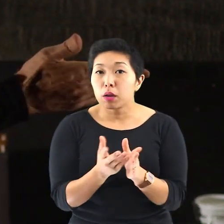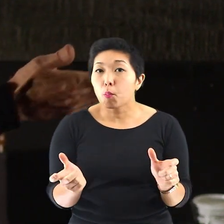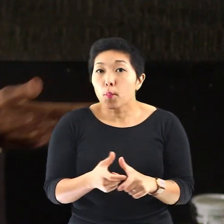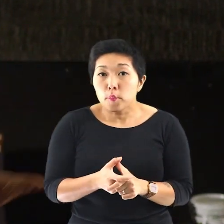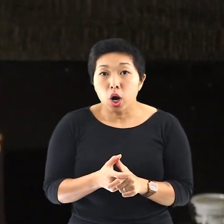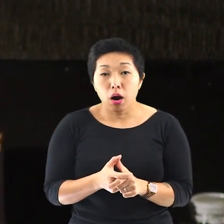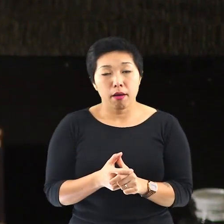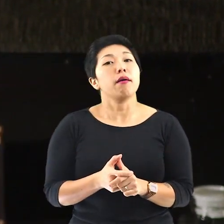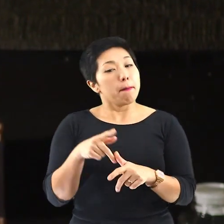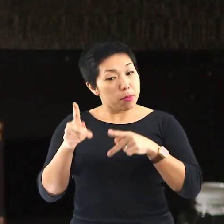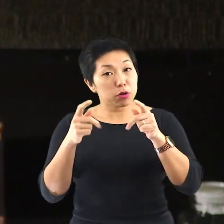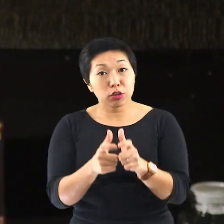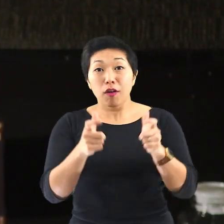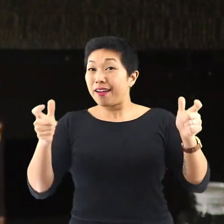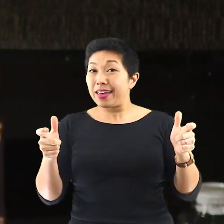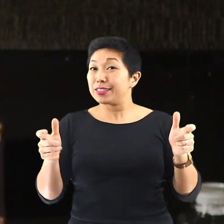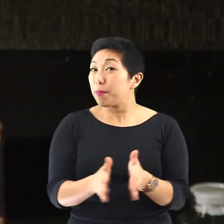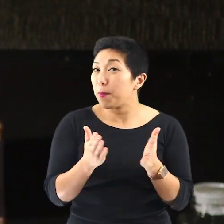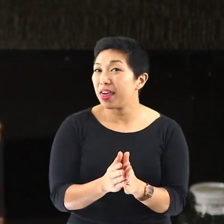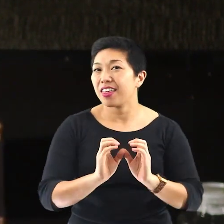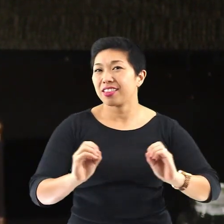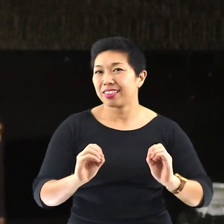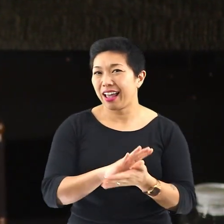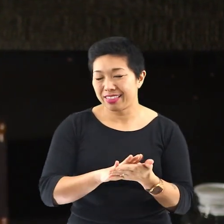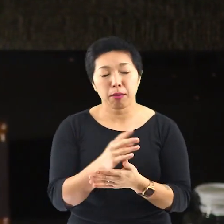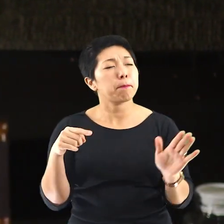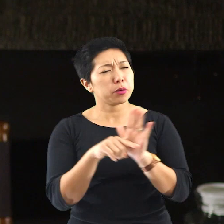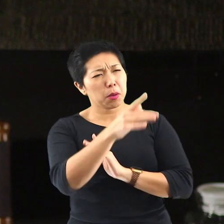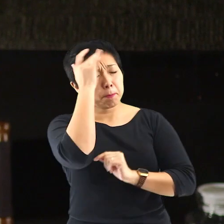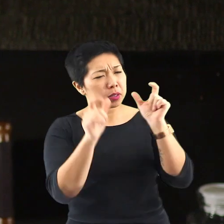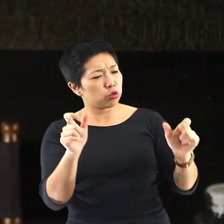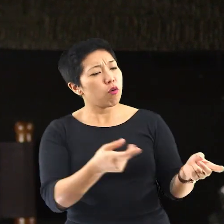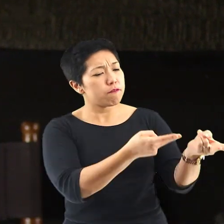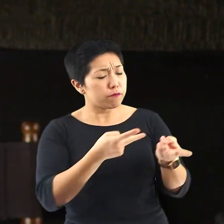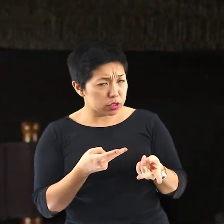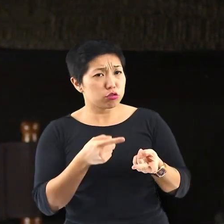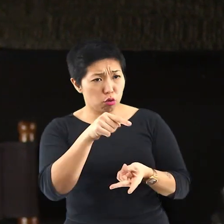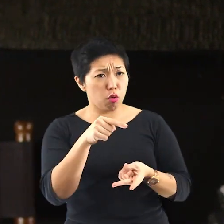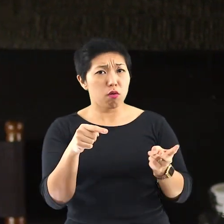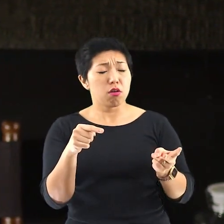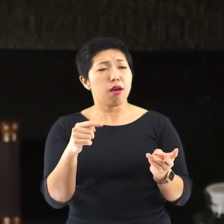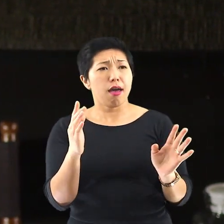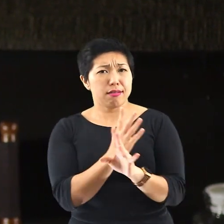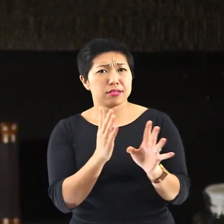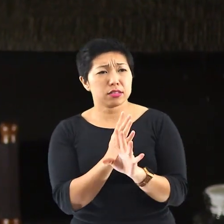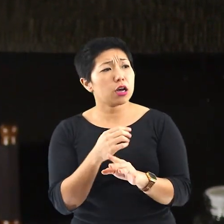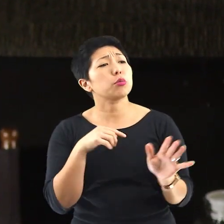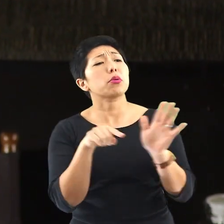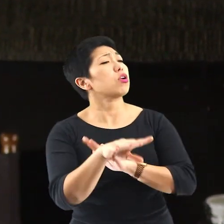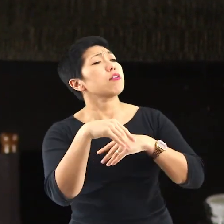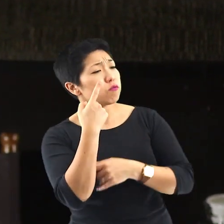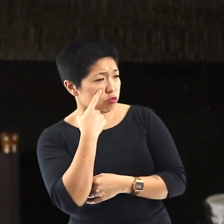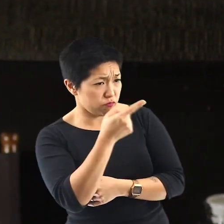perguntei a uma pessoa que esteve lá esses dias, você viu lá moradores em situação de rua? Não vi como